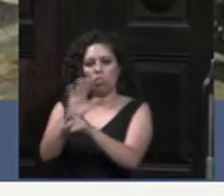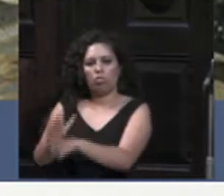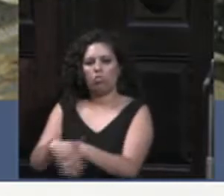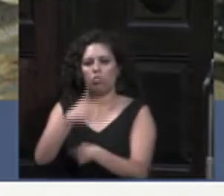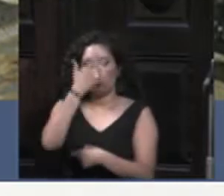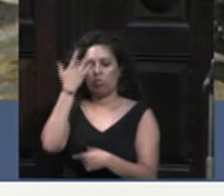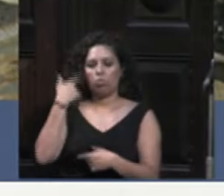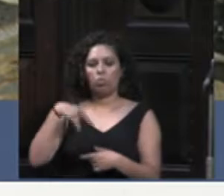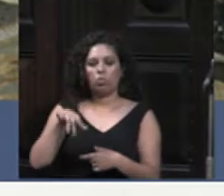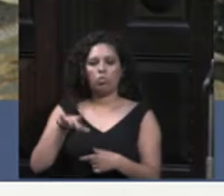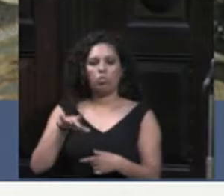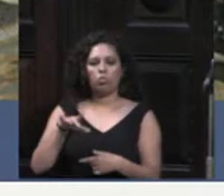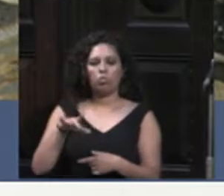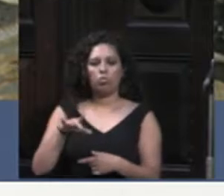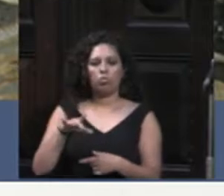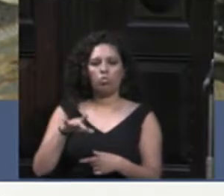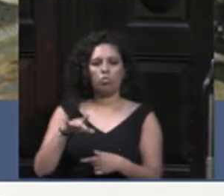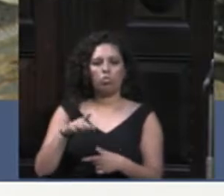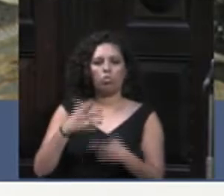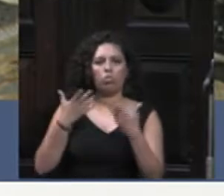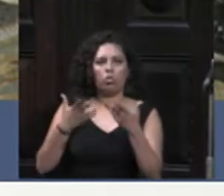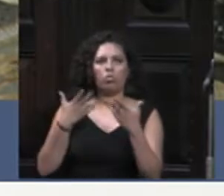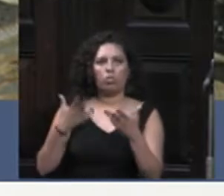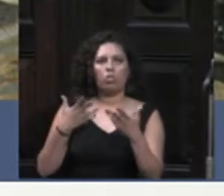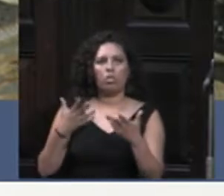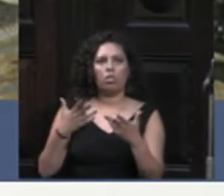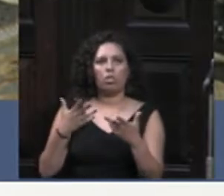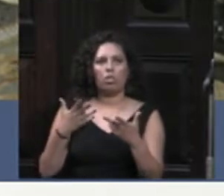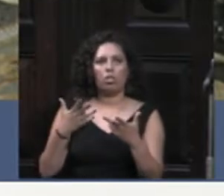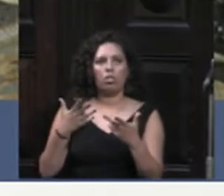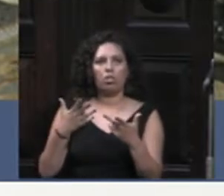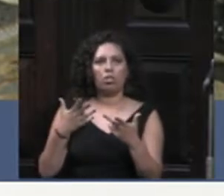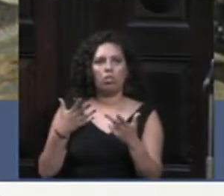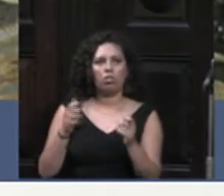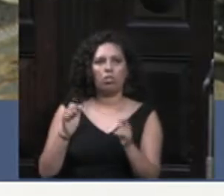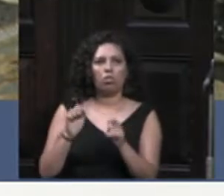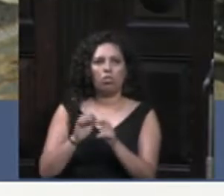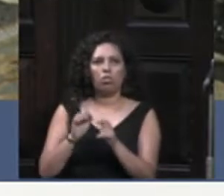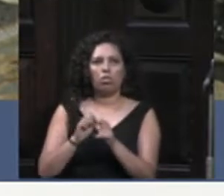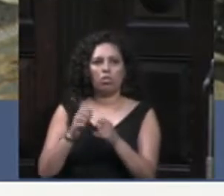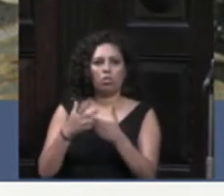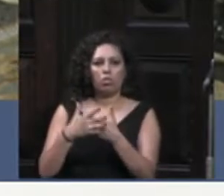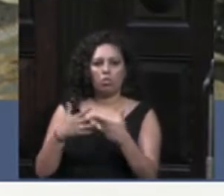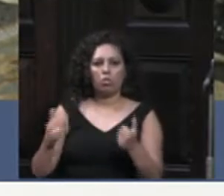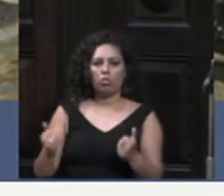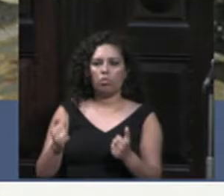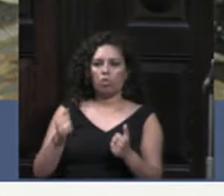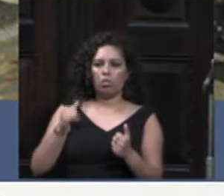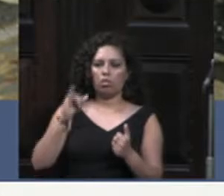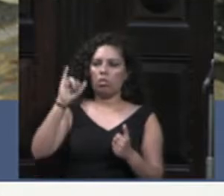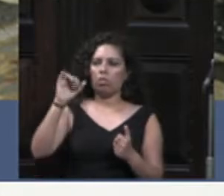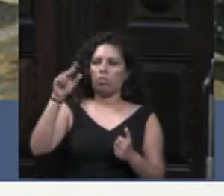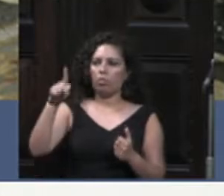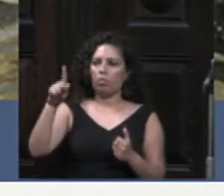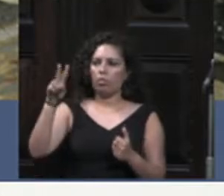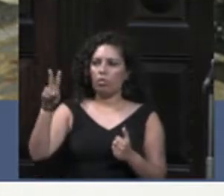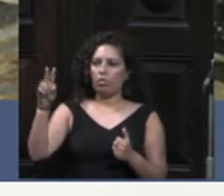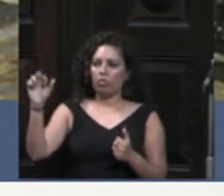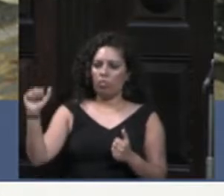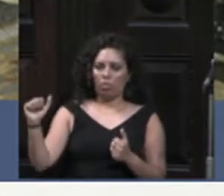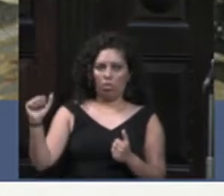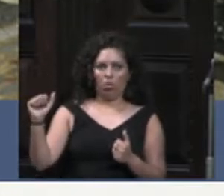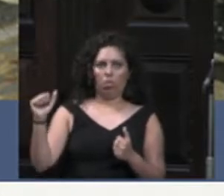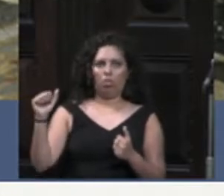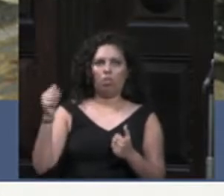ligando para a gente, estão querendo já pagar o seu IPVA que está em atraso. Queria que a presidência